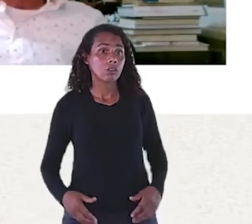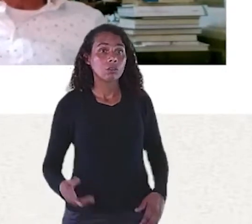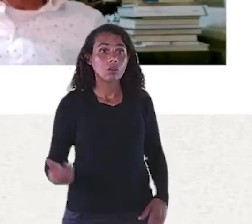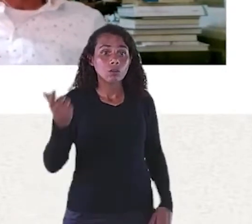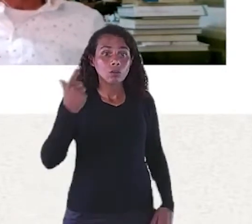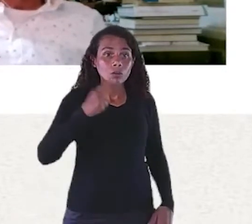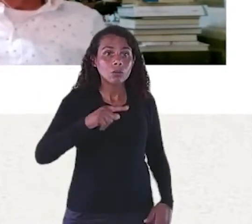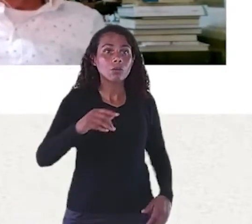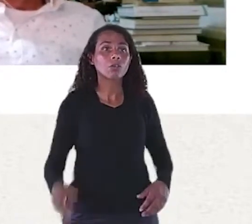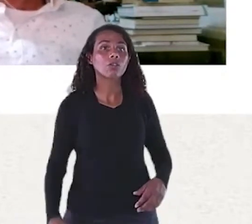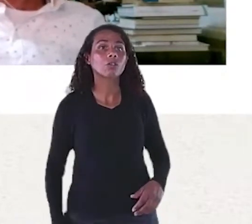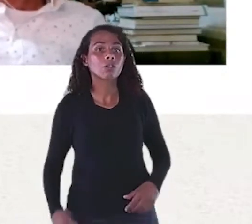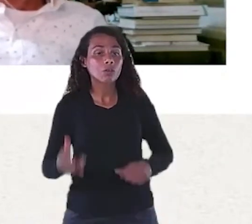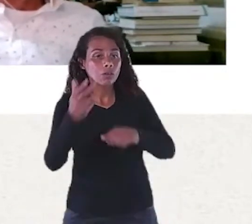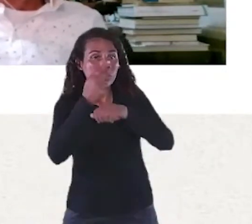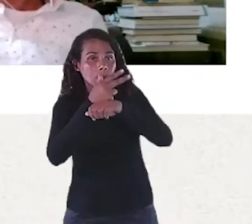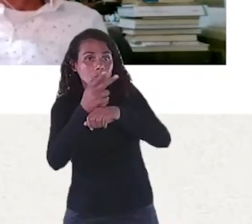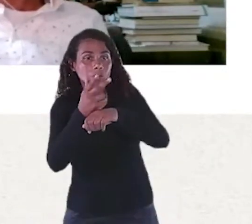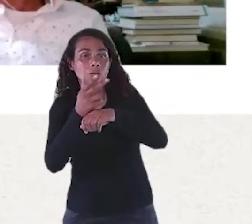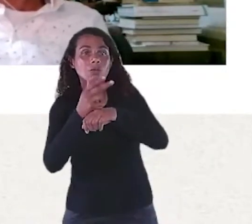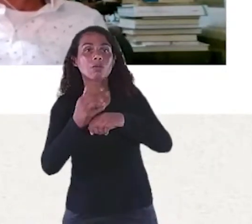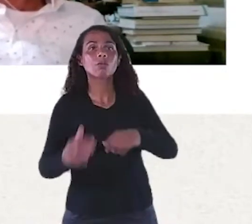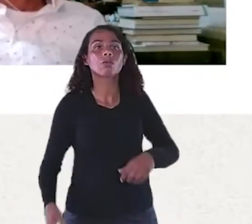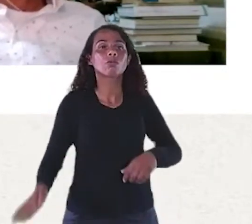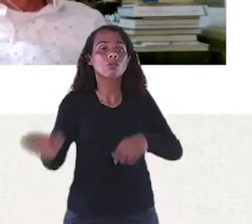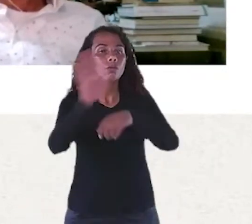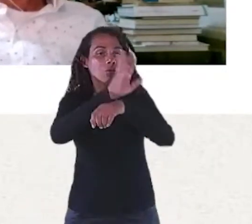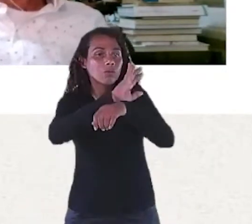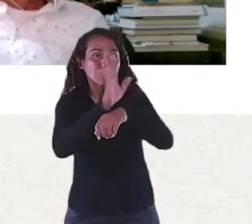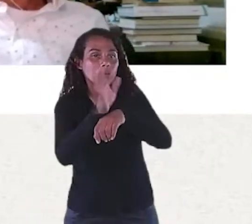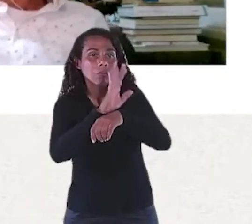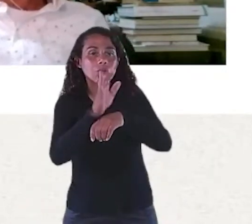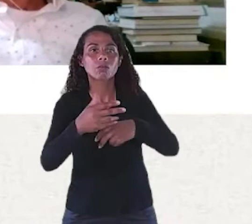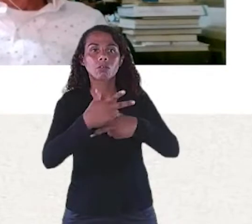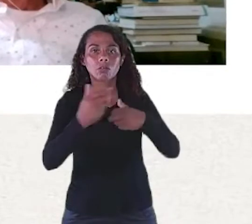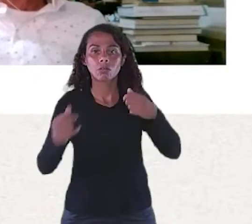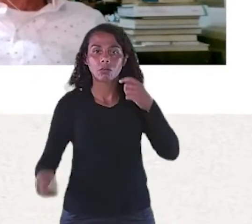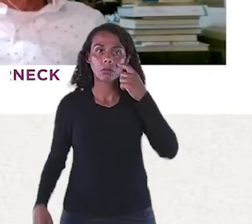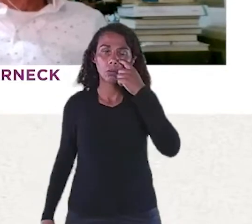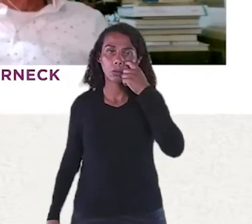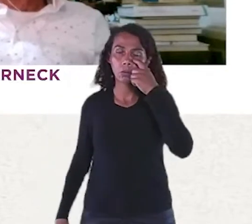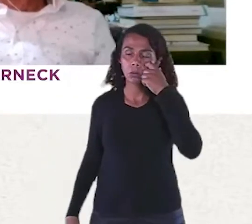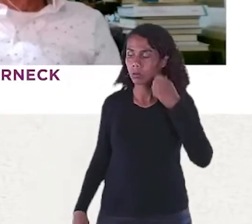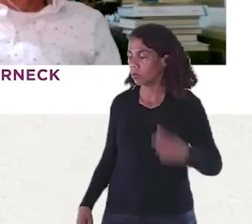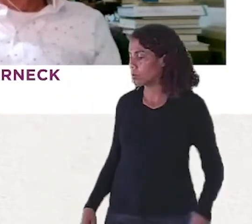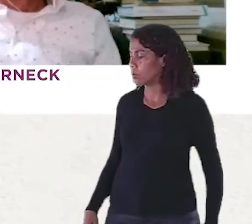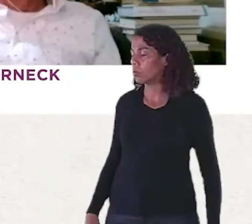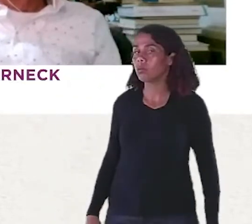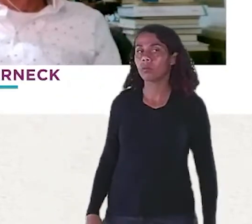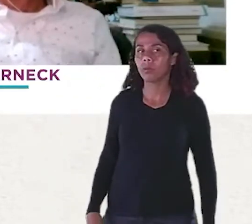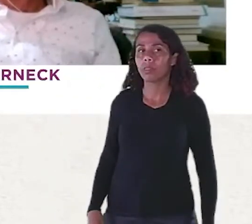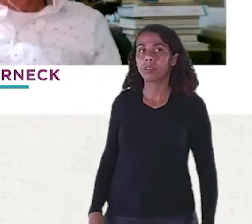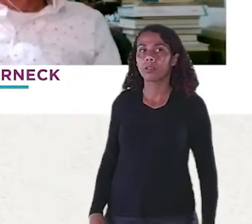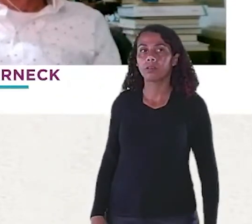era muito interessante esse grupo complemento. Você está de novo, já estamos caminhando para o